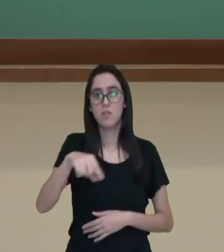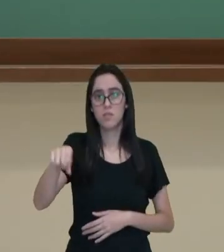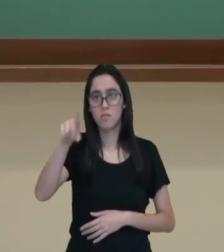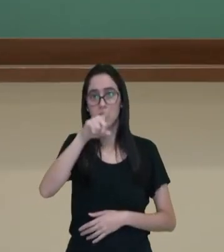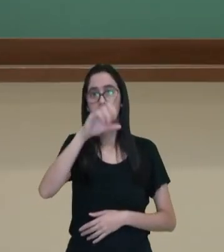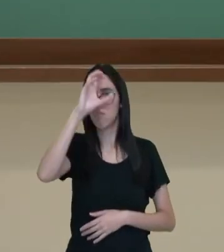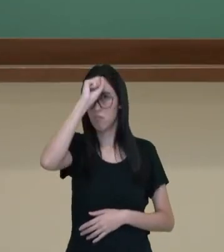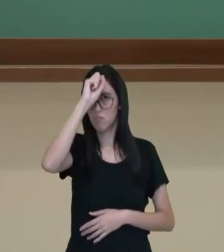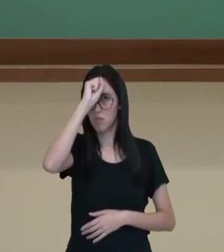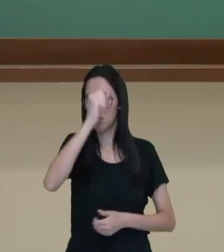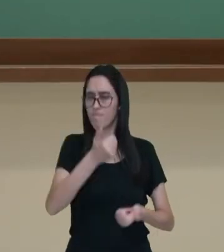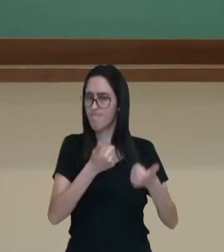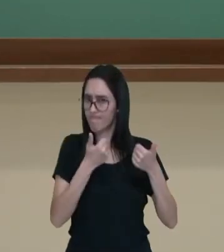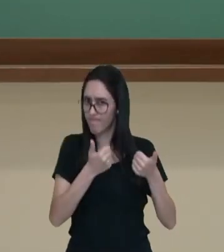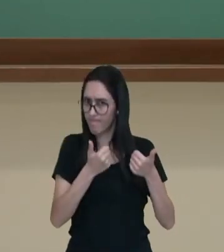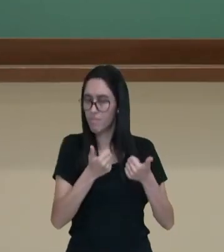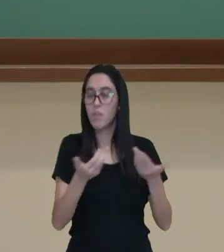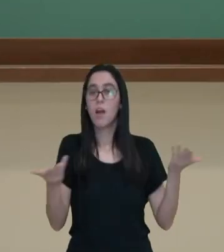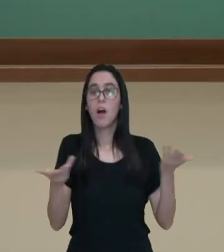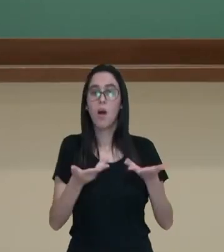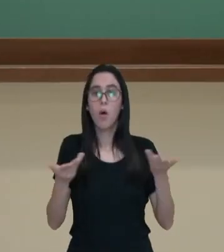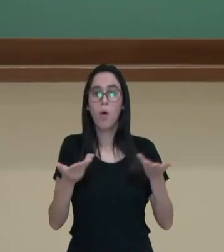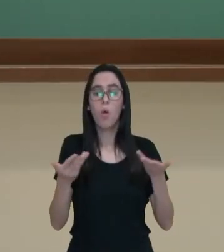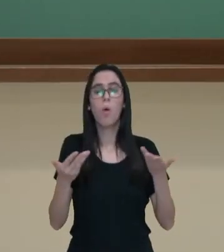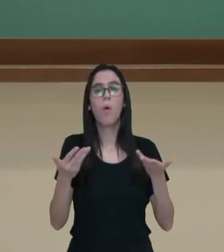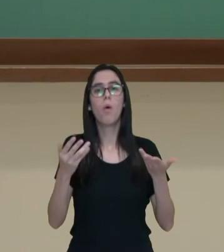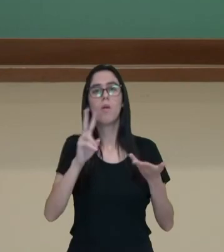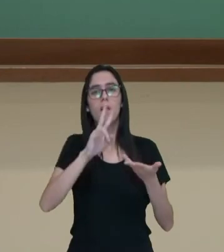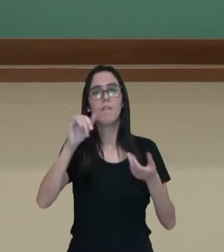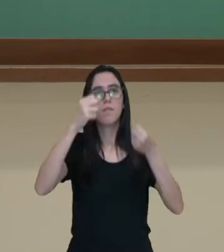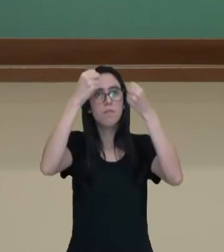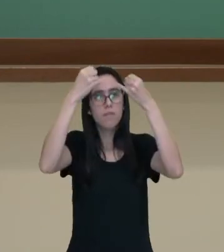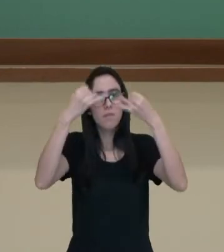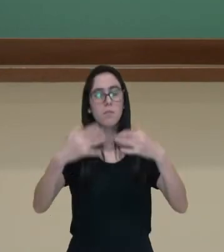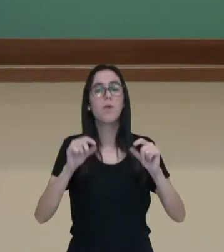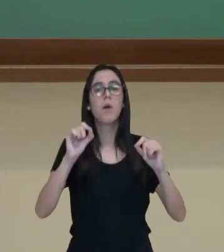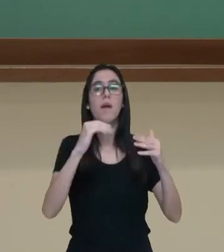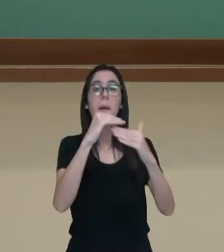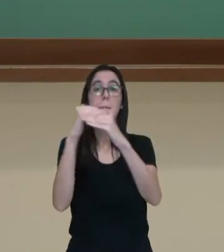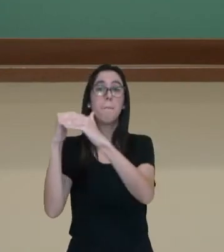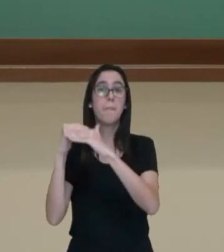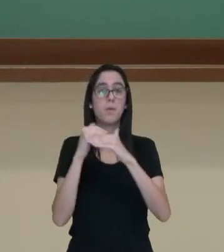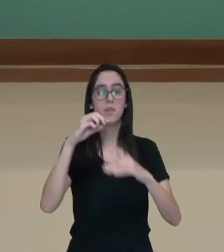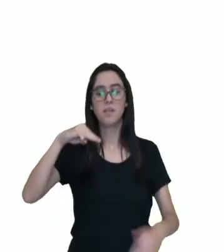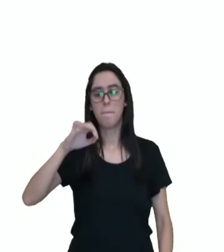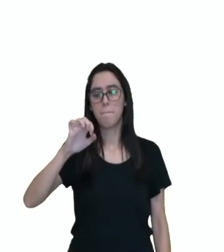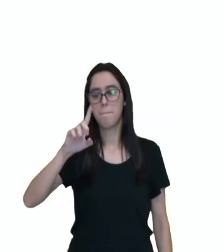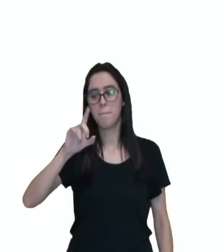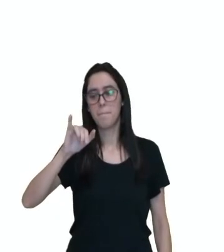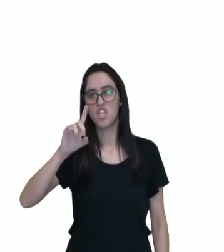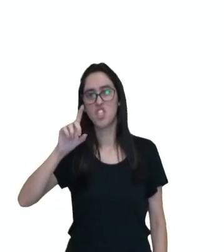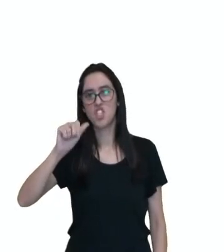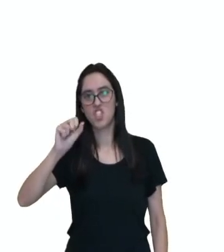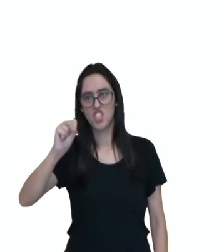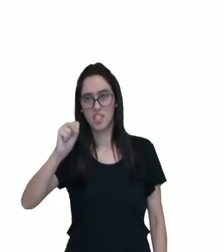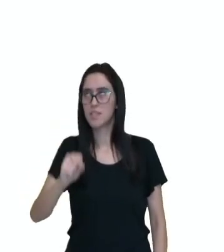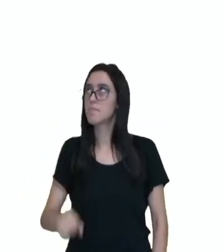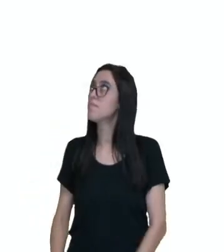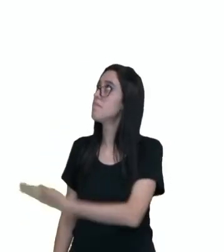ideias, galera, agora a gente vai pensar um pouquinho na padronização das medidas. Assim, aferição